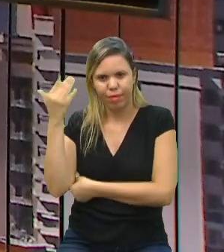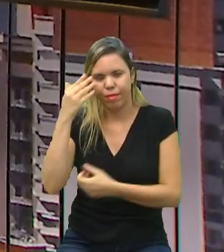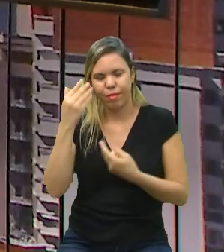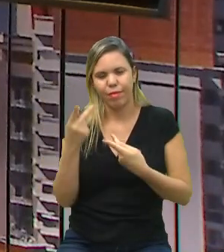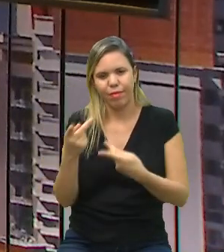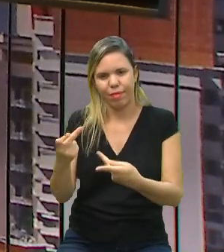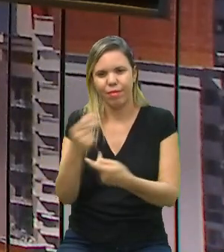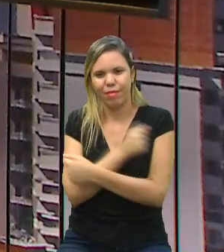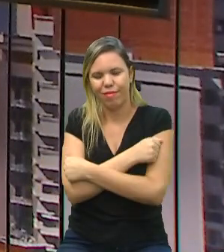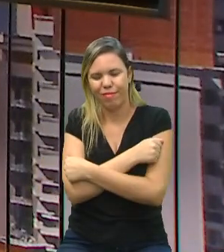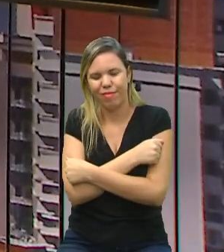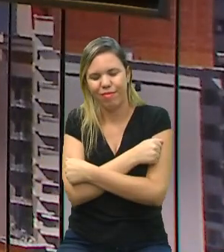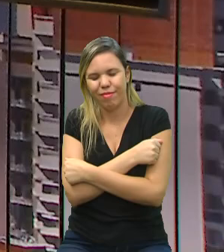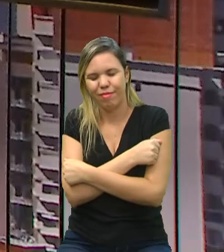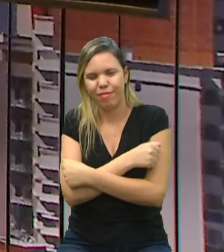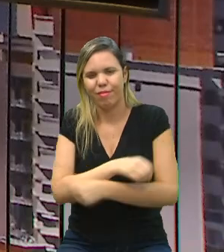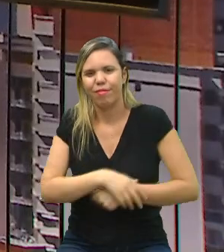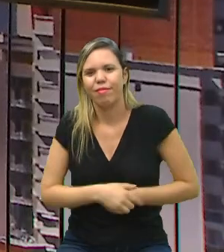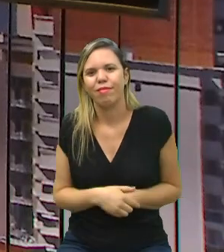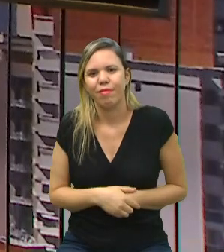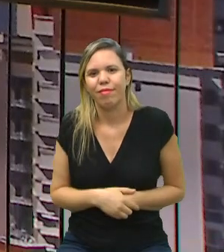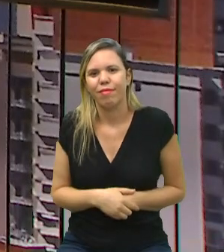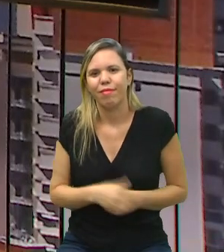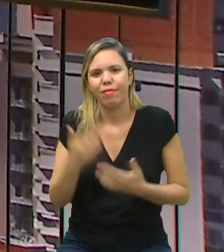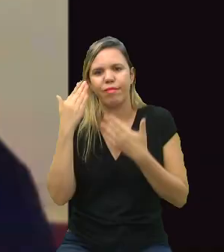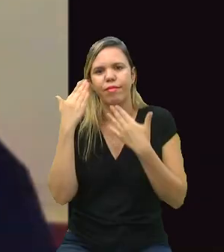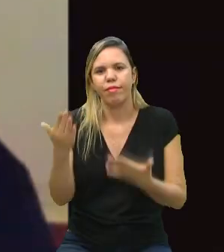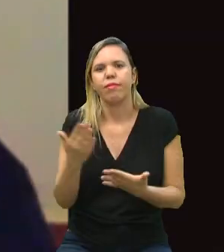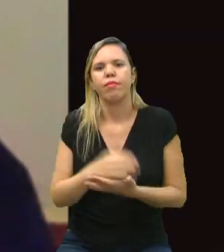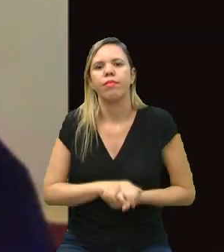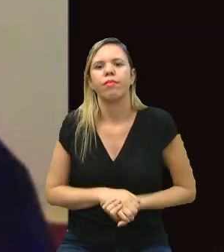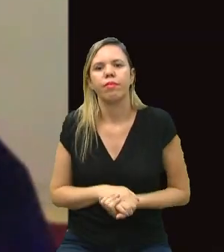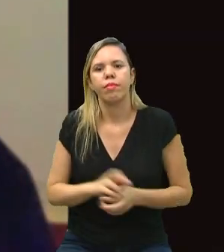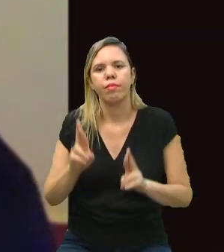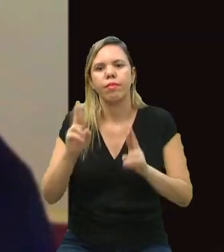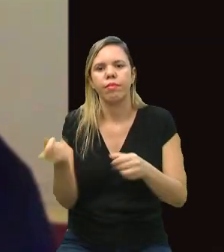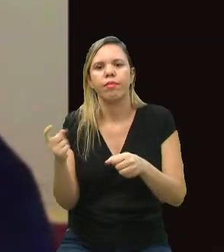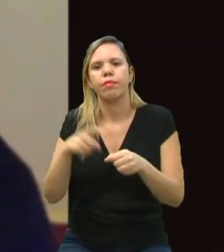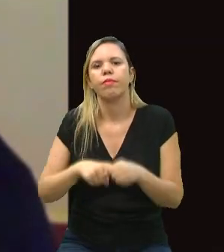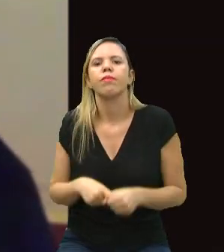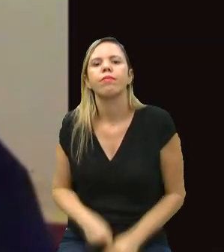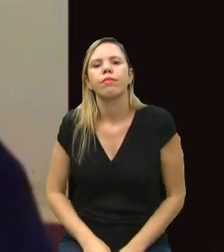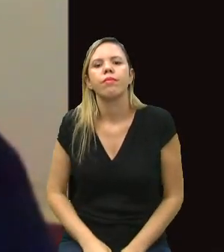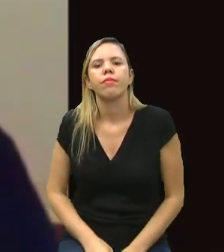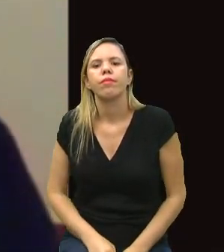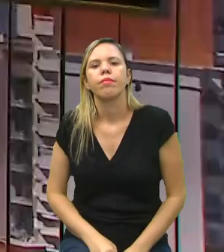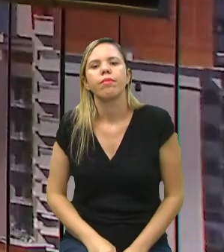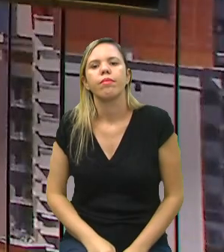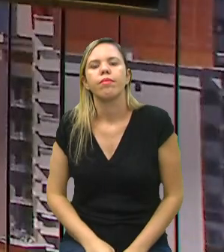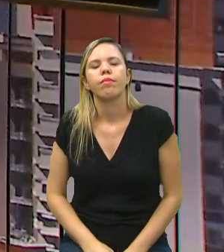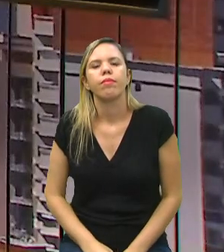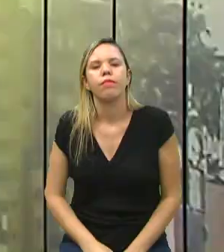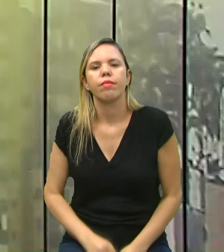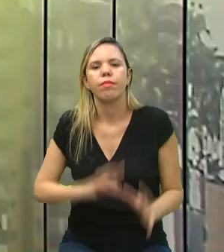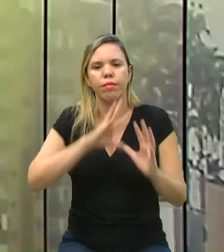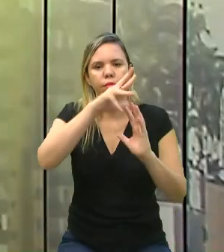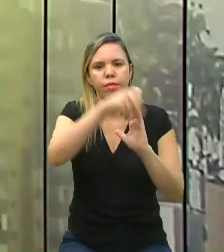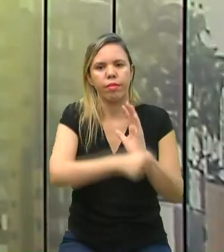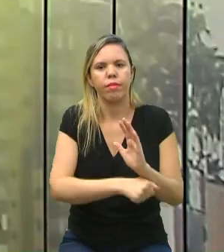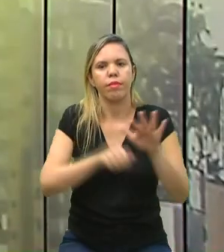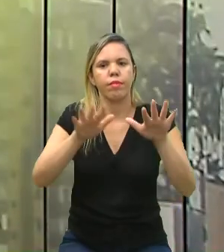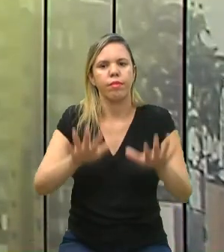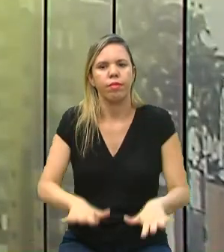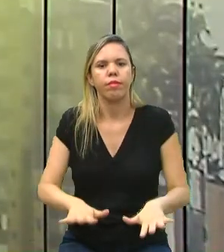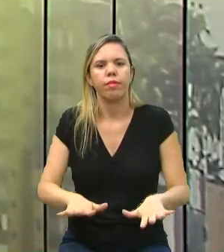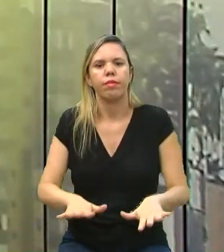Seja bem-vindo, um abraço, viu? Opa, eu que agradeço, um abraço, viu? E espero retornar sim. E o Giro